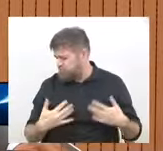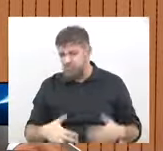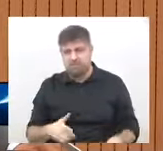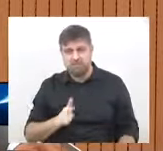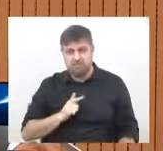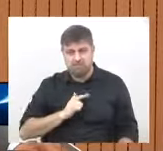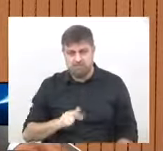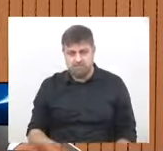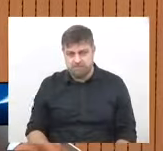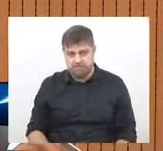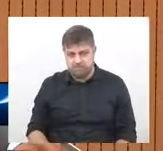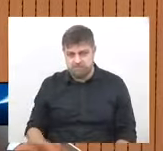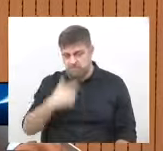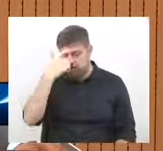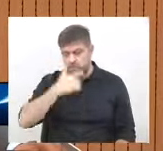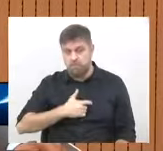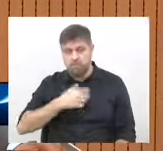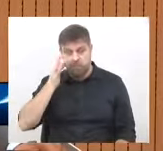Fomos lá, professor Alberto.